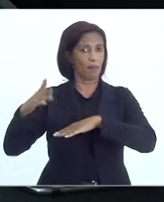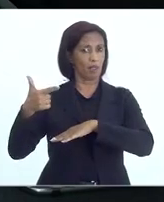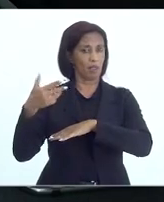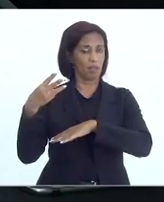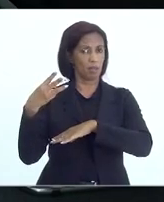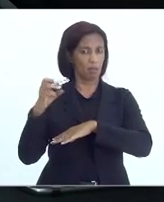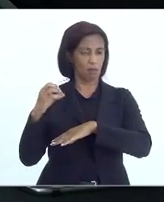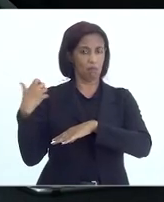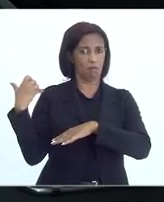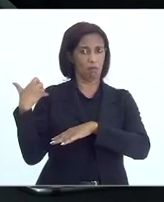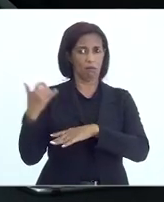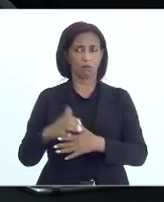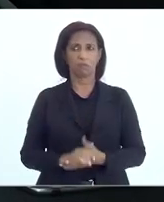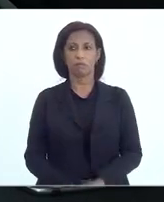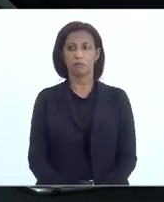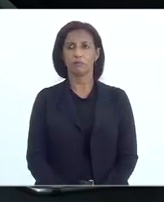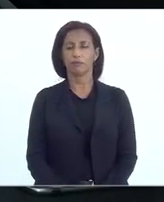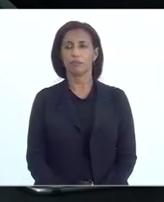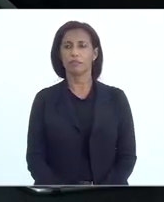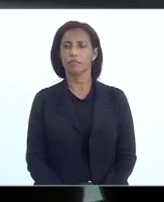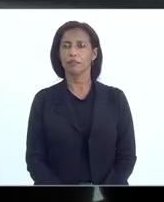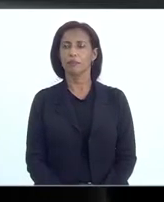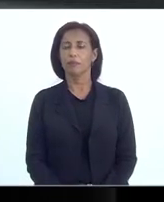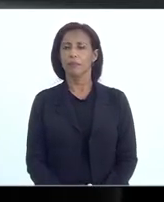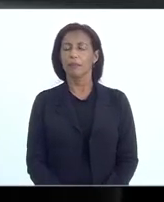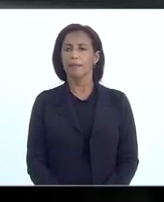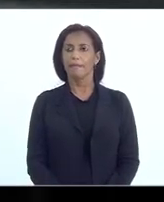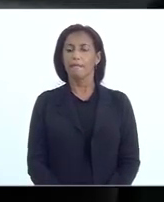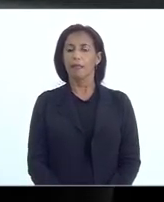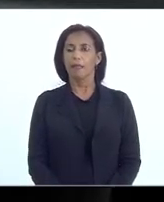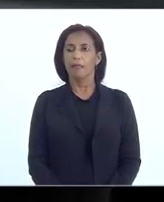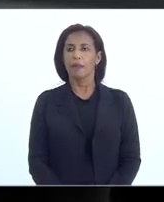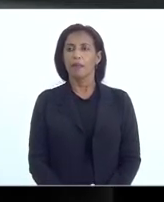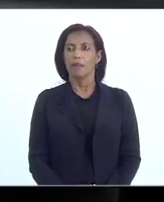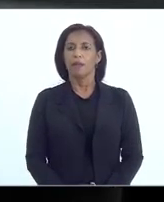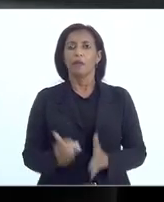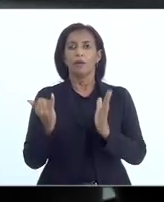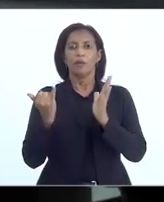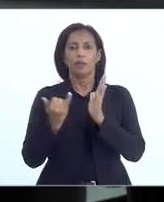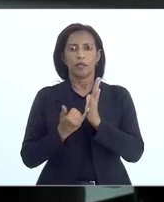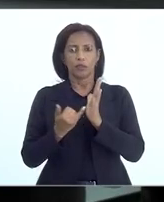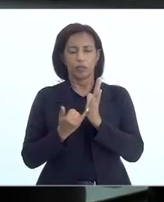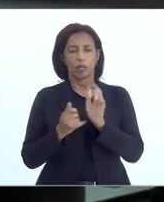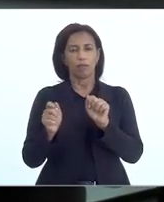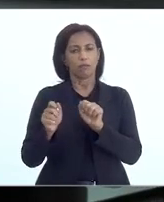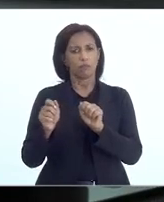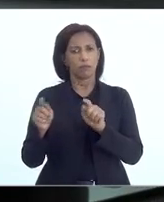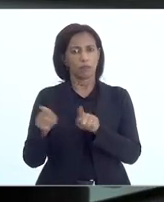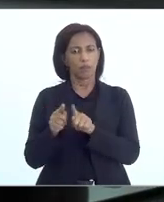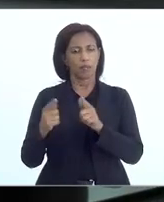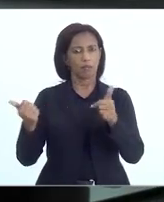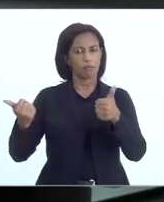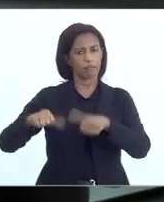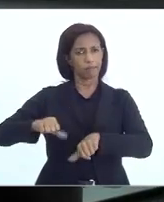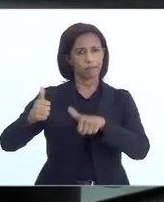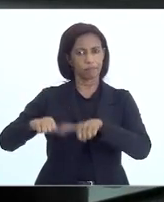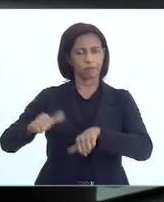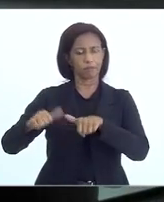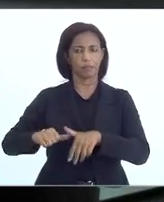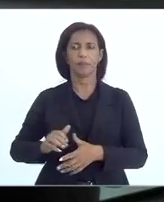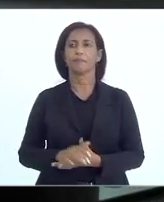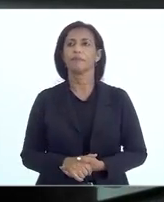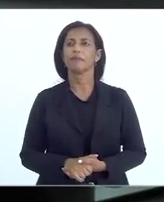mais de 30 anos bem o edital prevê Isso é uma análise mais uma vez Tec os